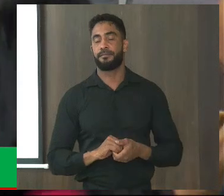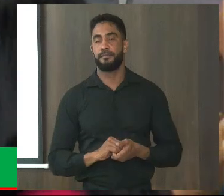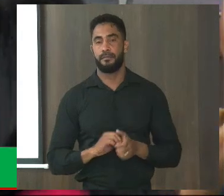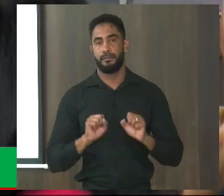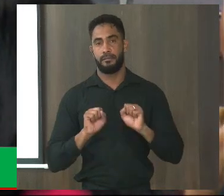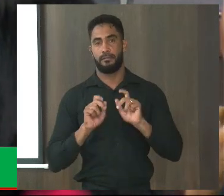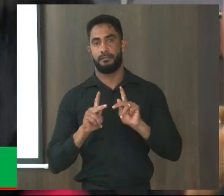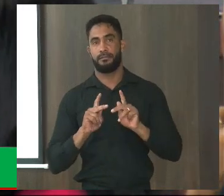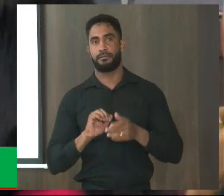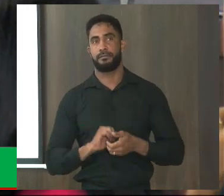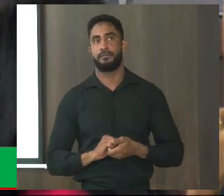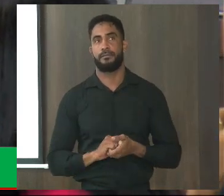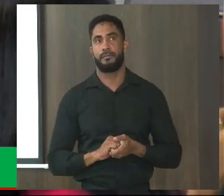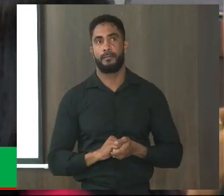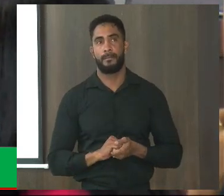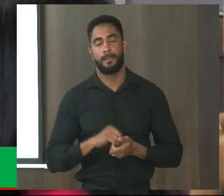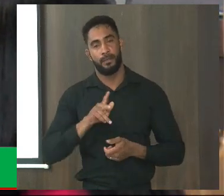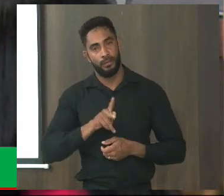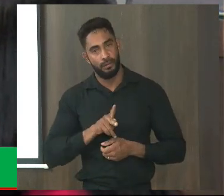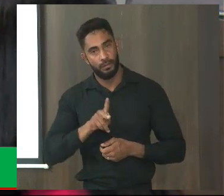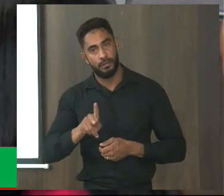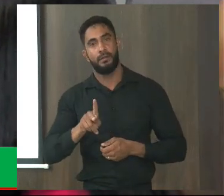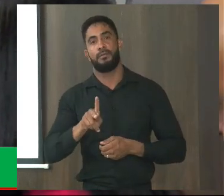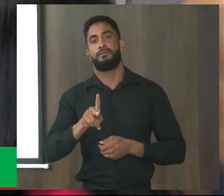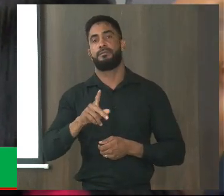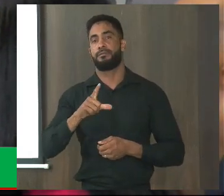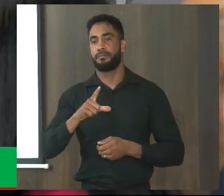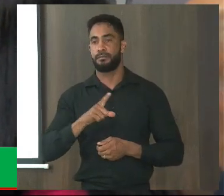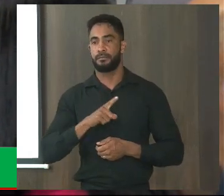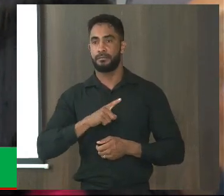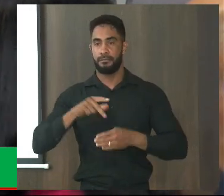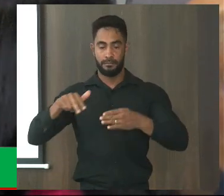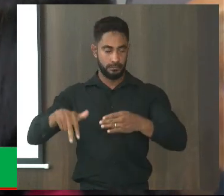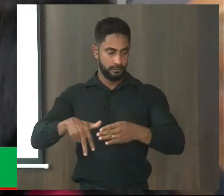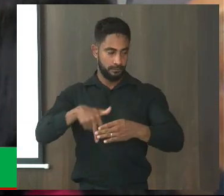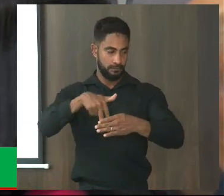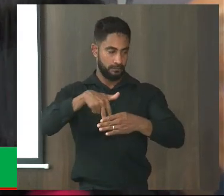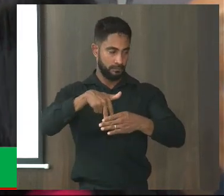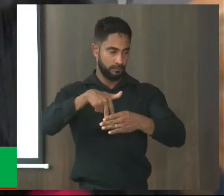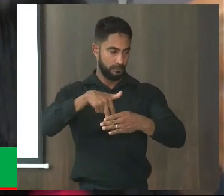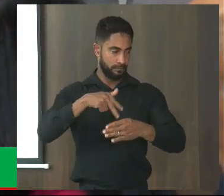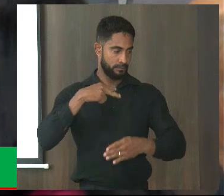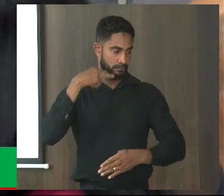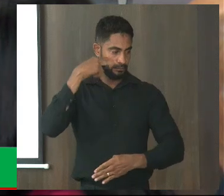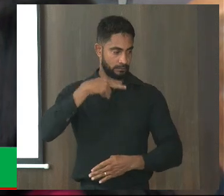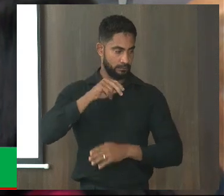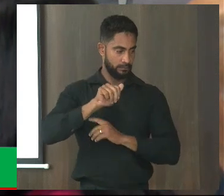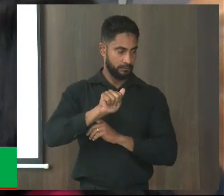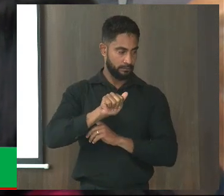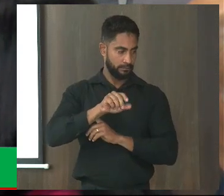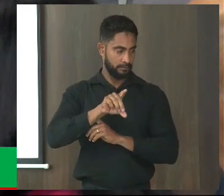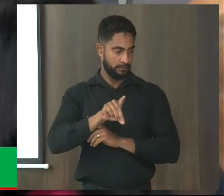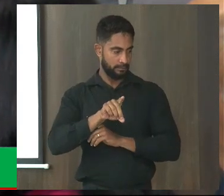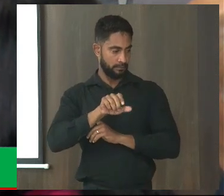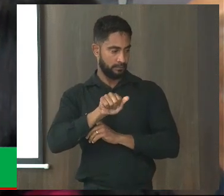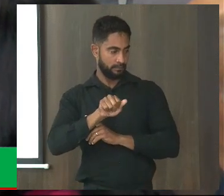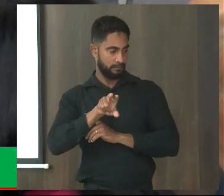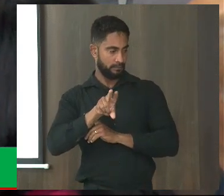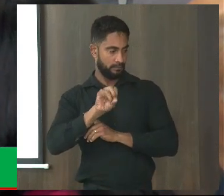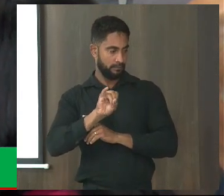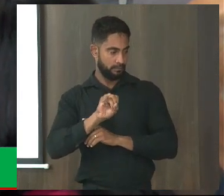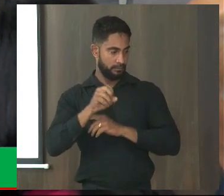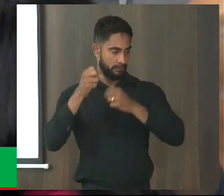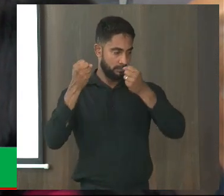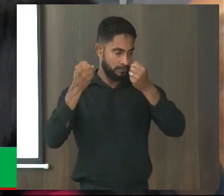Ok. Dando continuidade, nós temos aqui como orador inscrito o vereador Adauri Cordeiro, que vai tratar